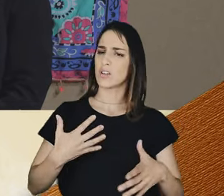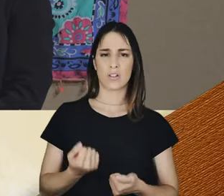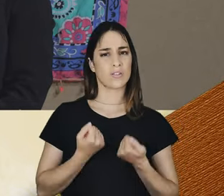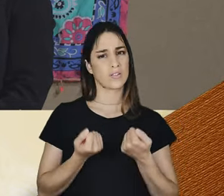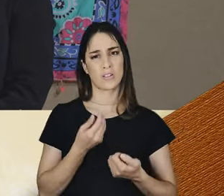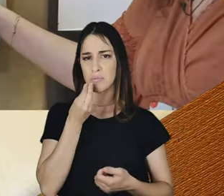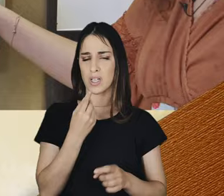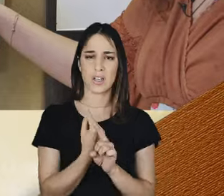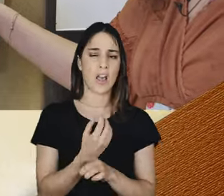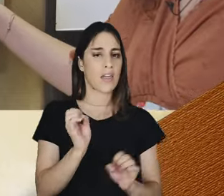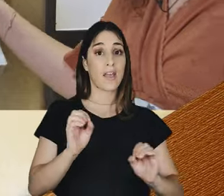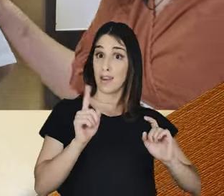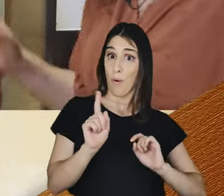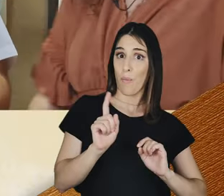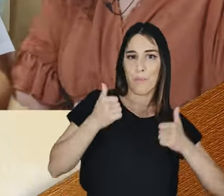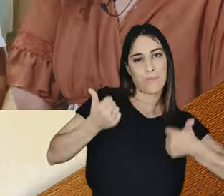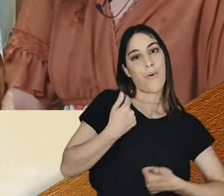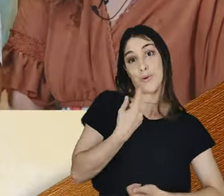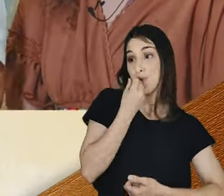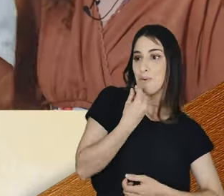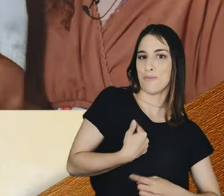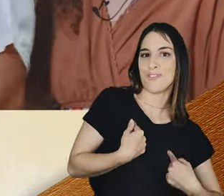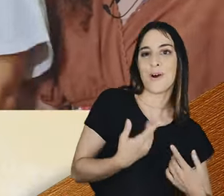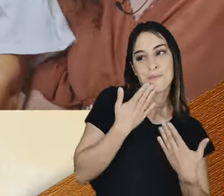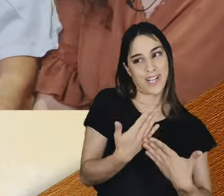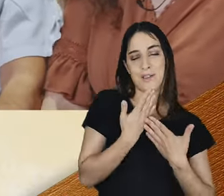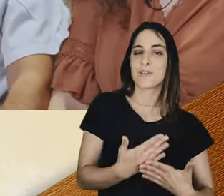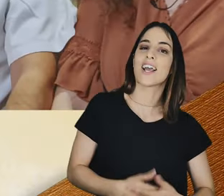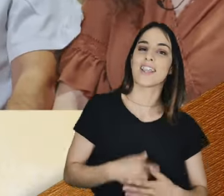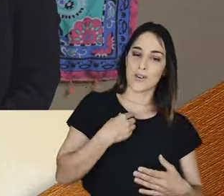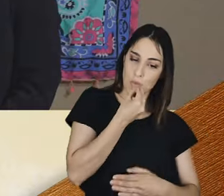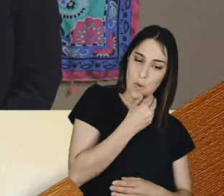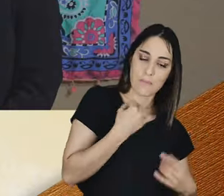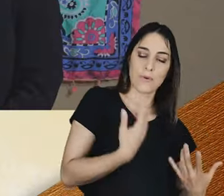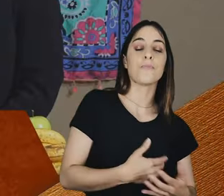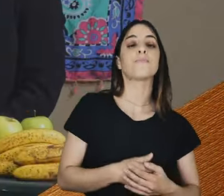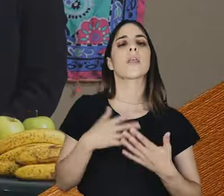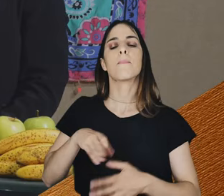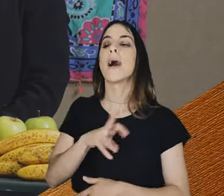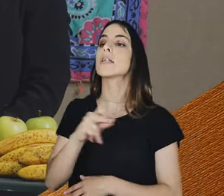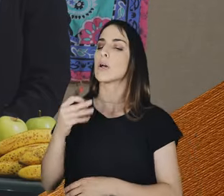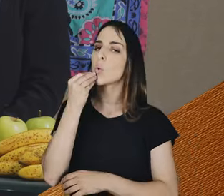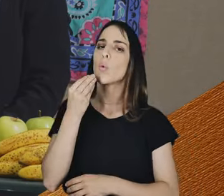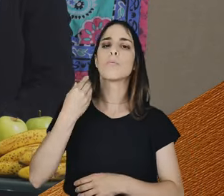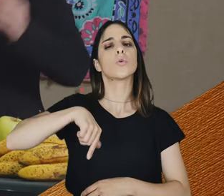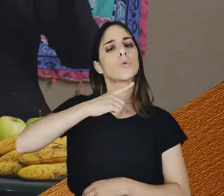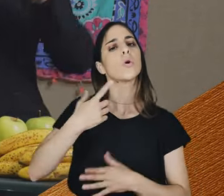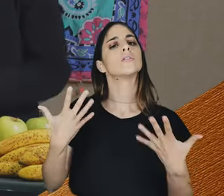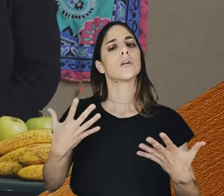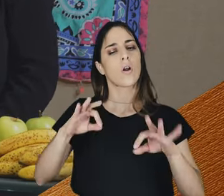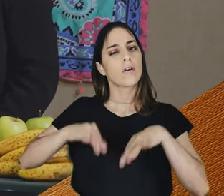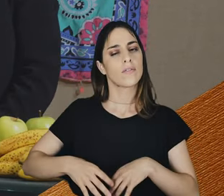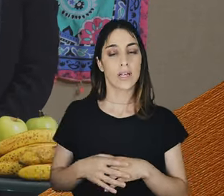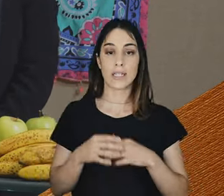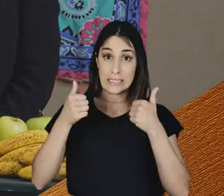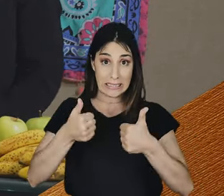comer nada. Não? Maravilha, que assim como eu. Muito obrigado. Muito obrigado, vou provar. E, Marta, como é que vamos terminar com chave de ouro, Marta? Claro que